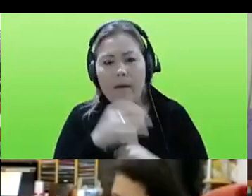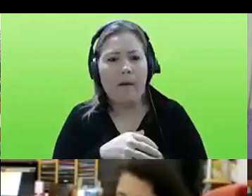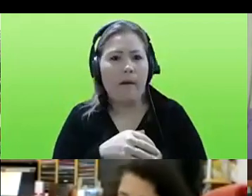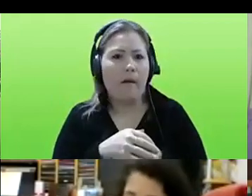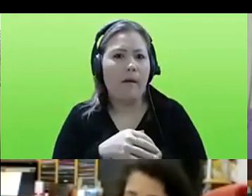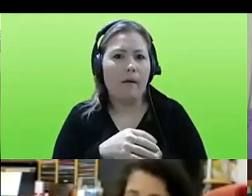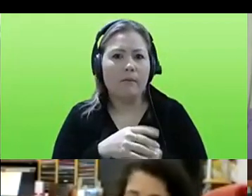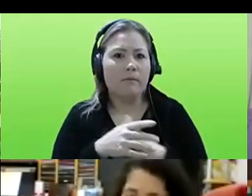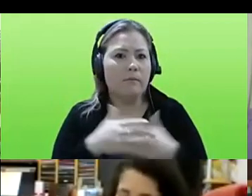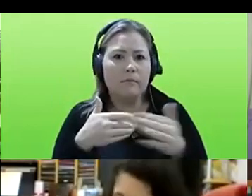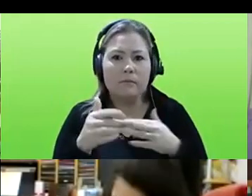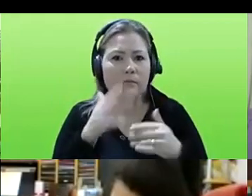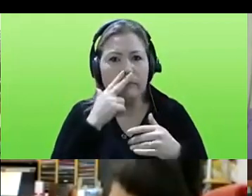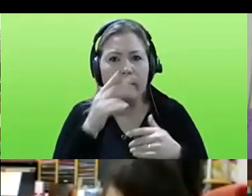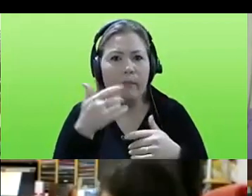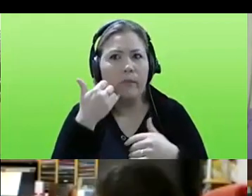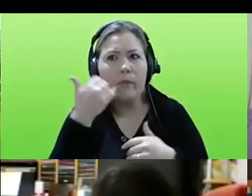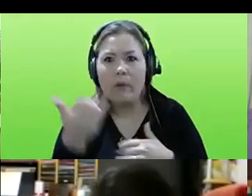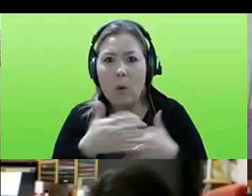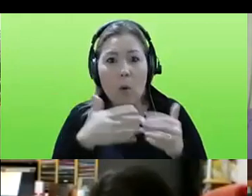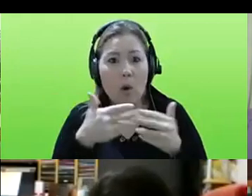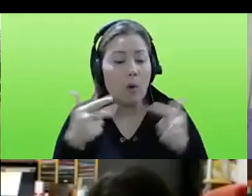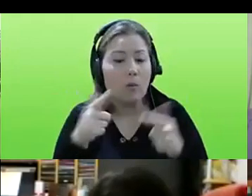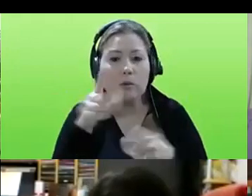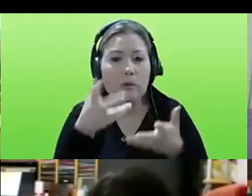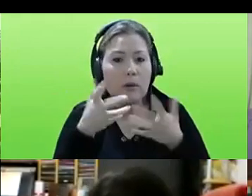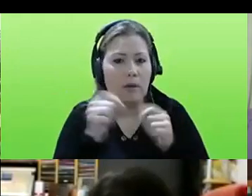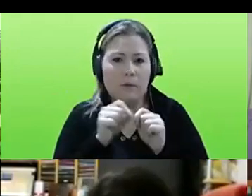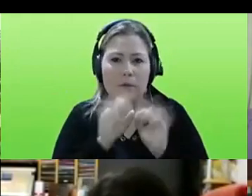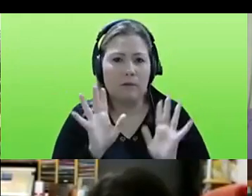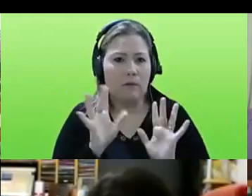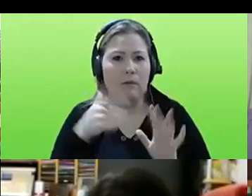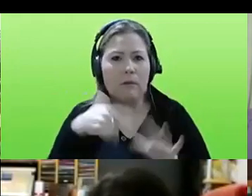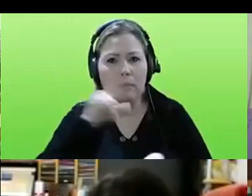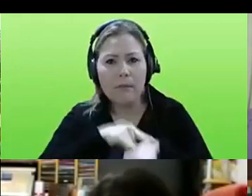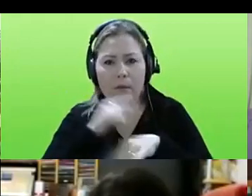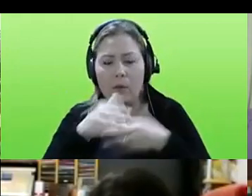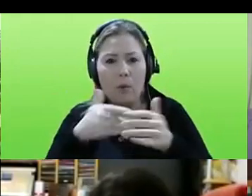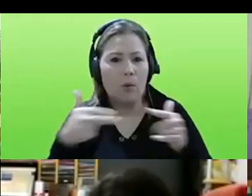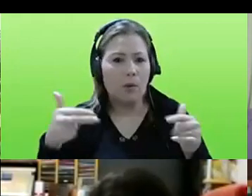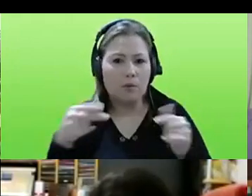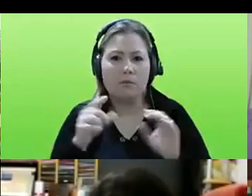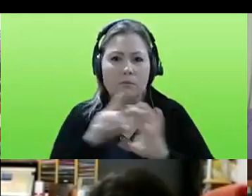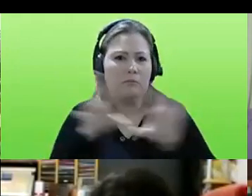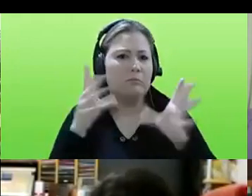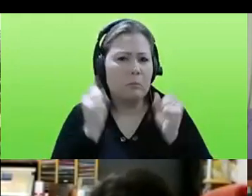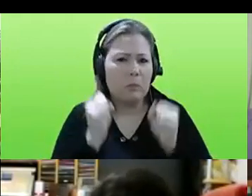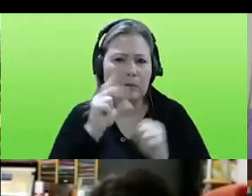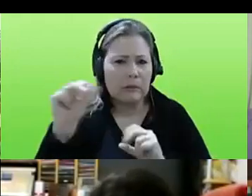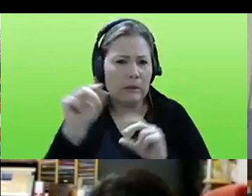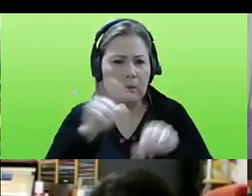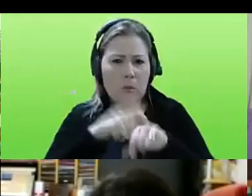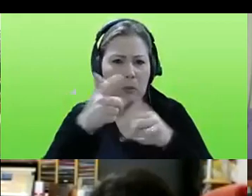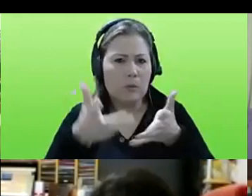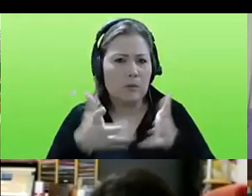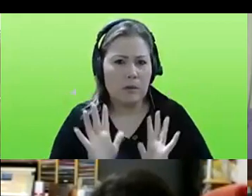é, telefonar, o que você quer fazer, ir ao toalete, qualquer coisa desse tipo, você pode sair quando você quer sair,